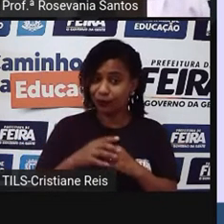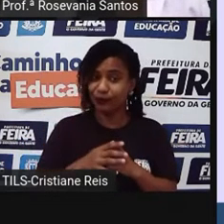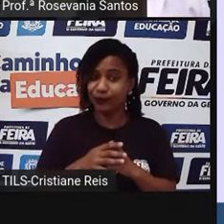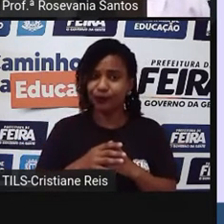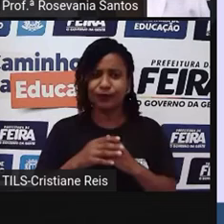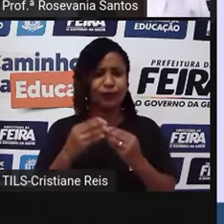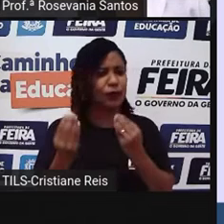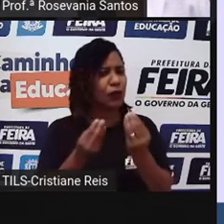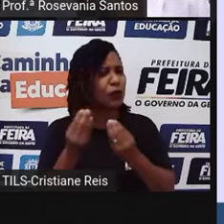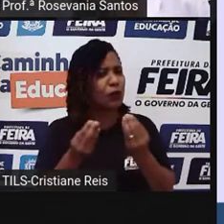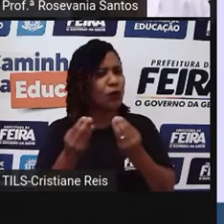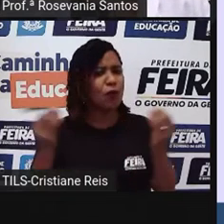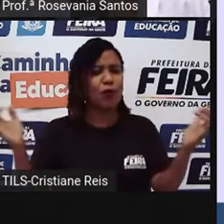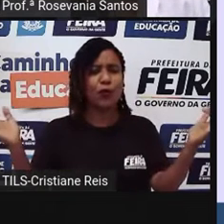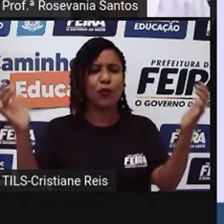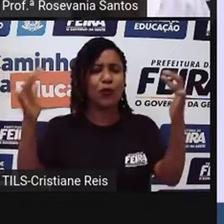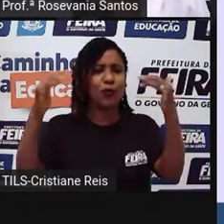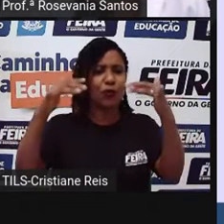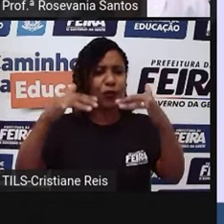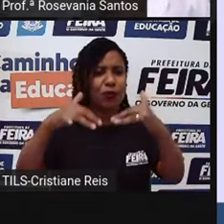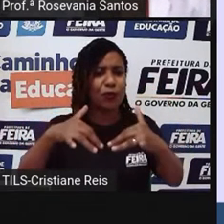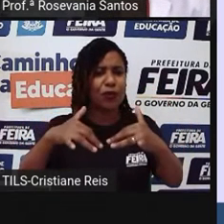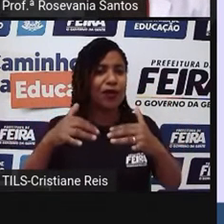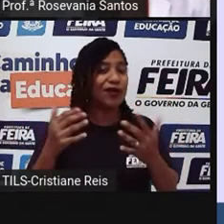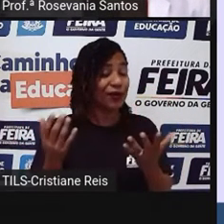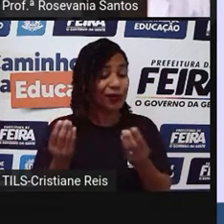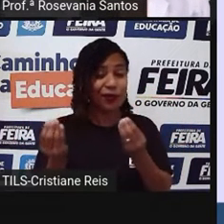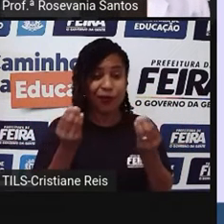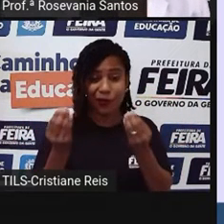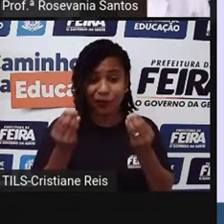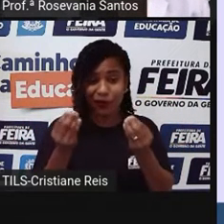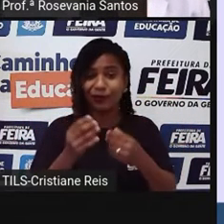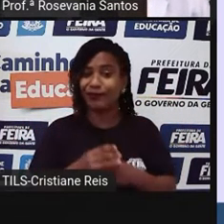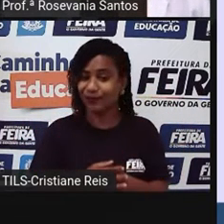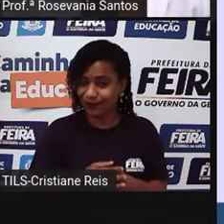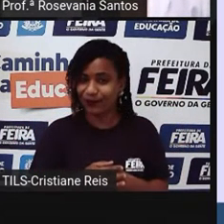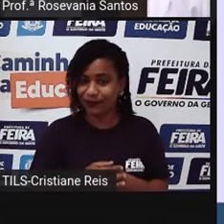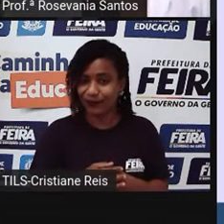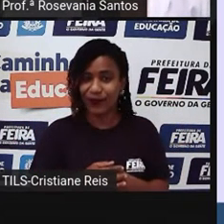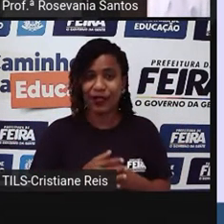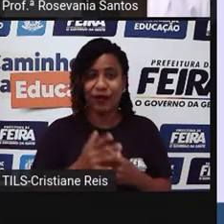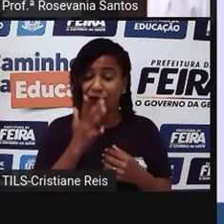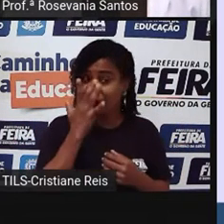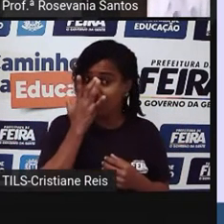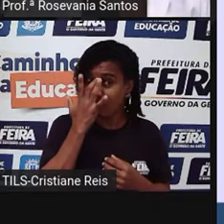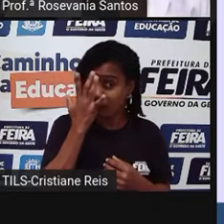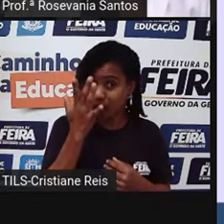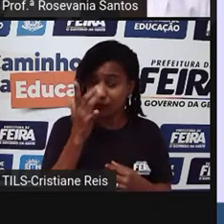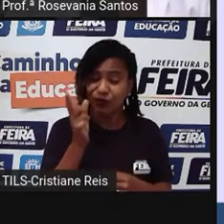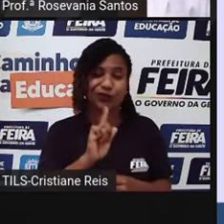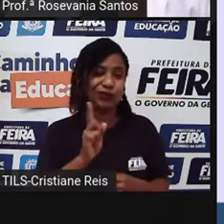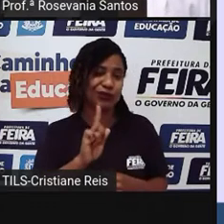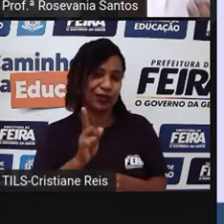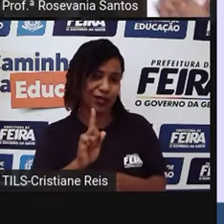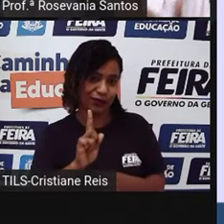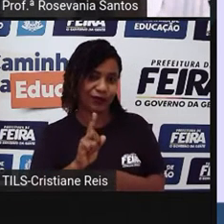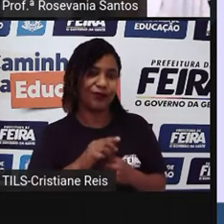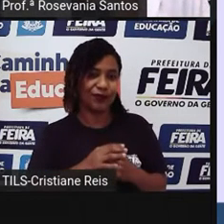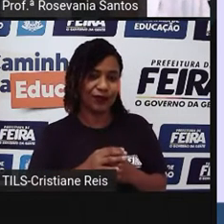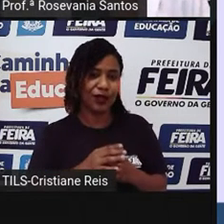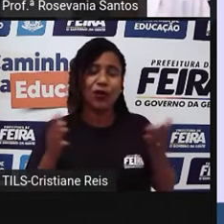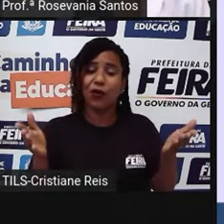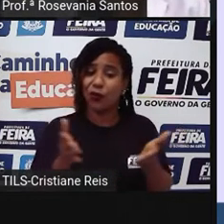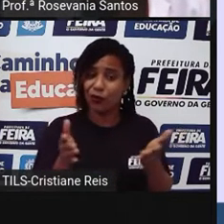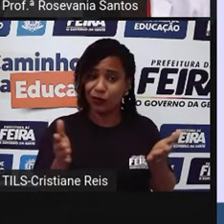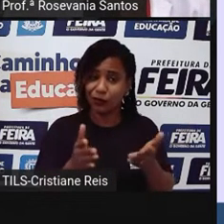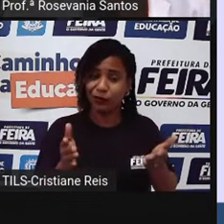processo migratório não se deu tão fácil assim, e ele é mais, assim, bora dizer, motivo de conflitos que até